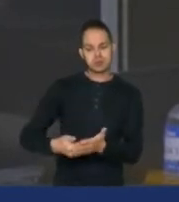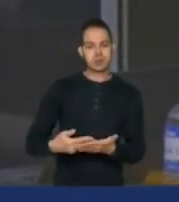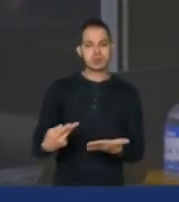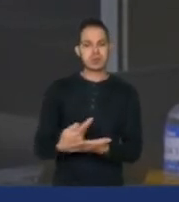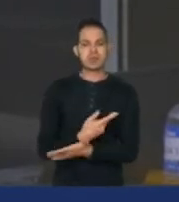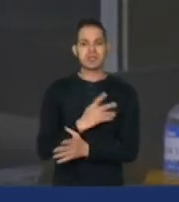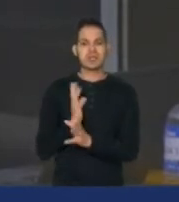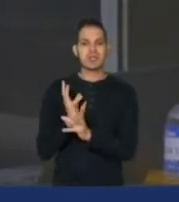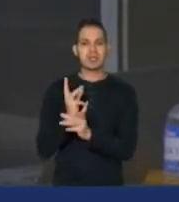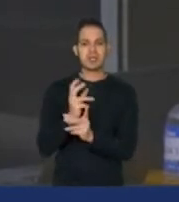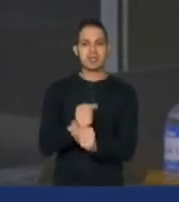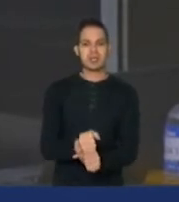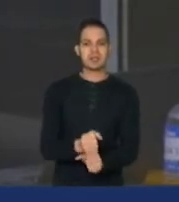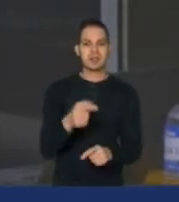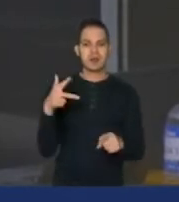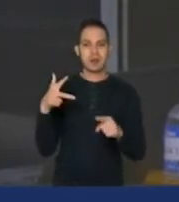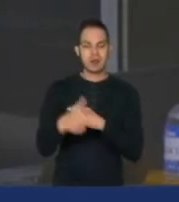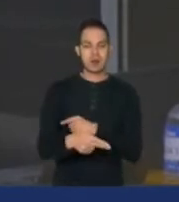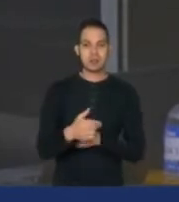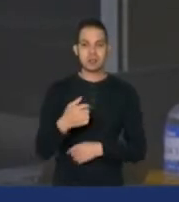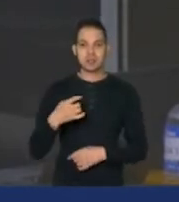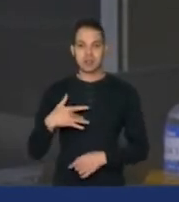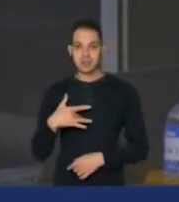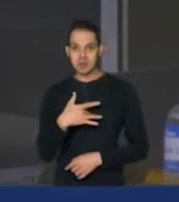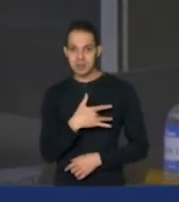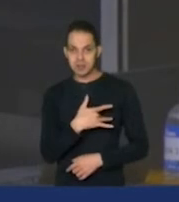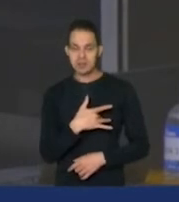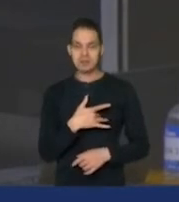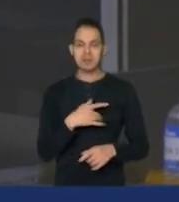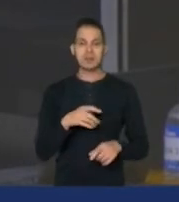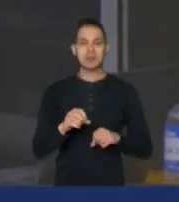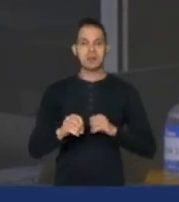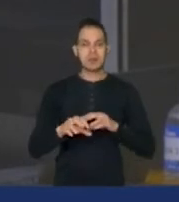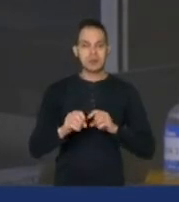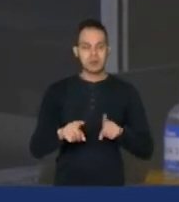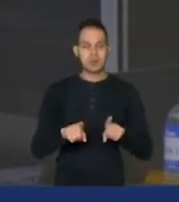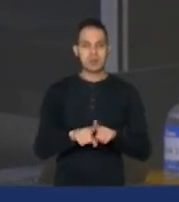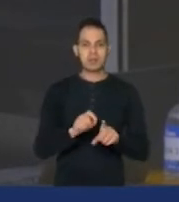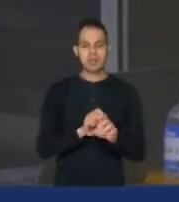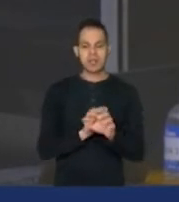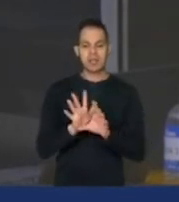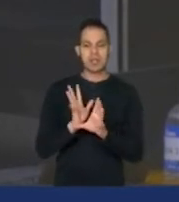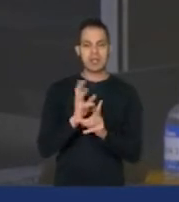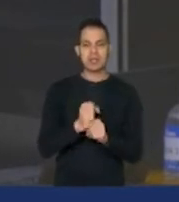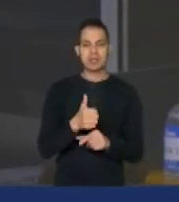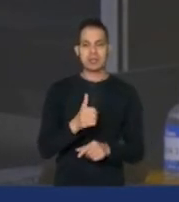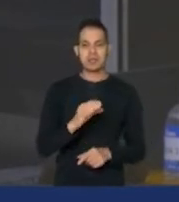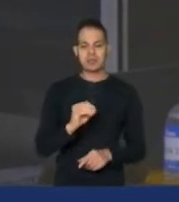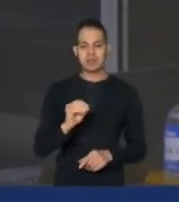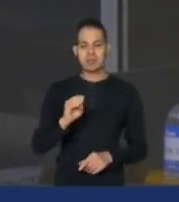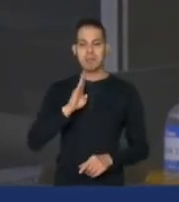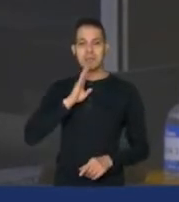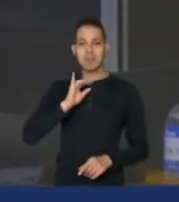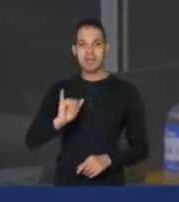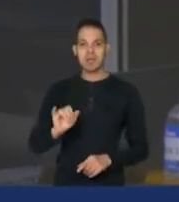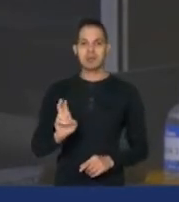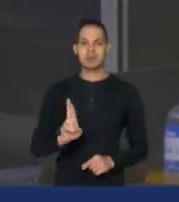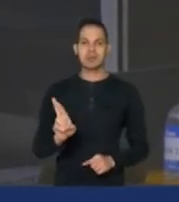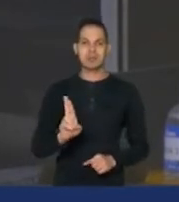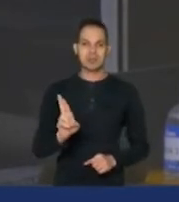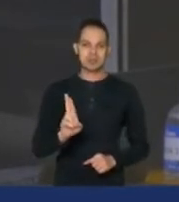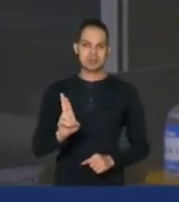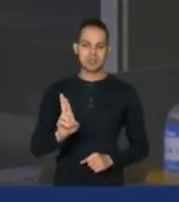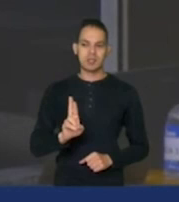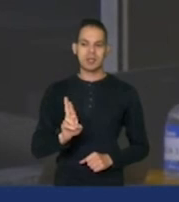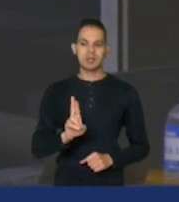somados os cortes em educação e ciência e tecnologia 100 bilhões de reais. 100 bilhões de reais que